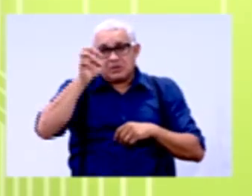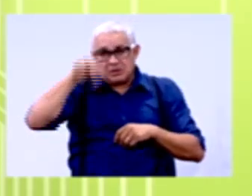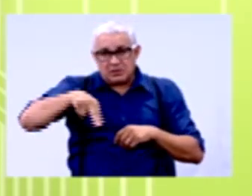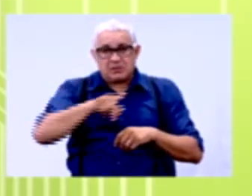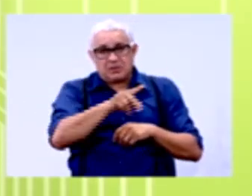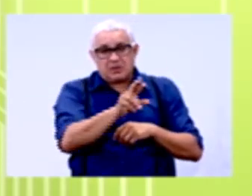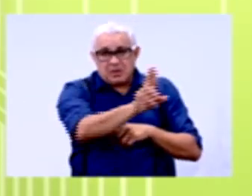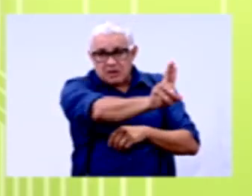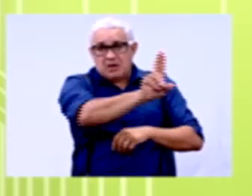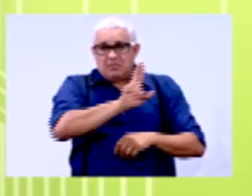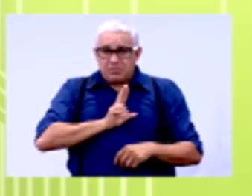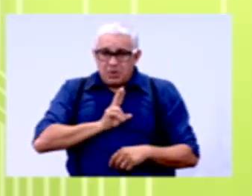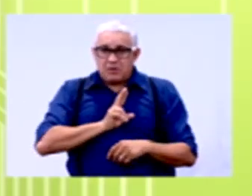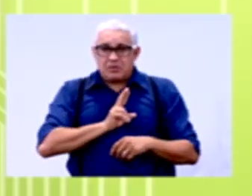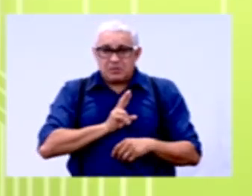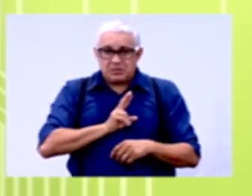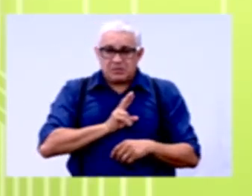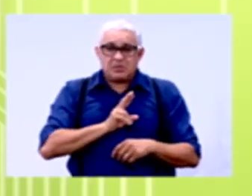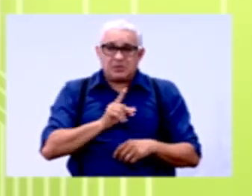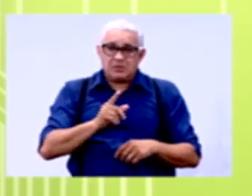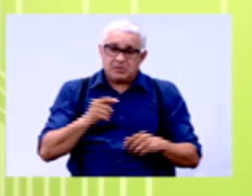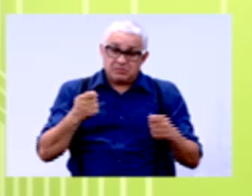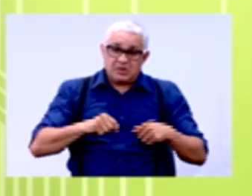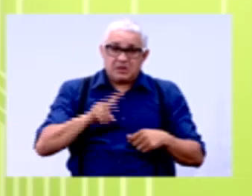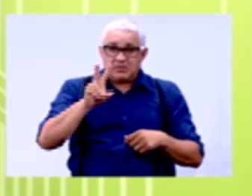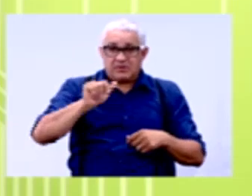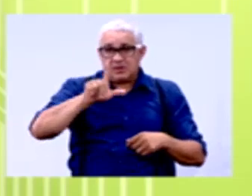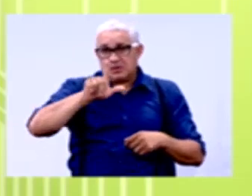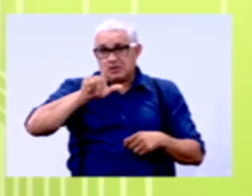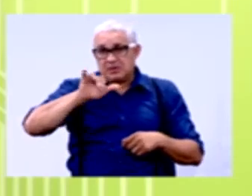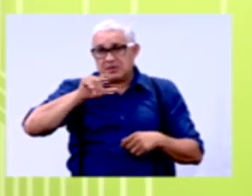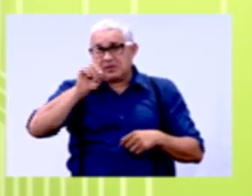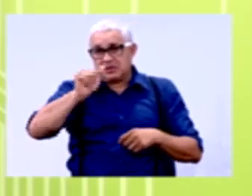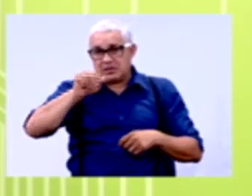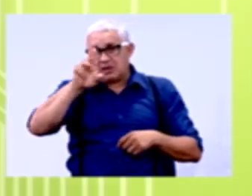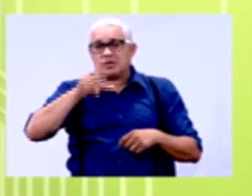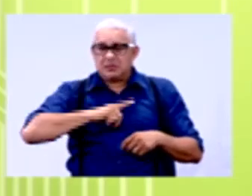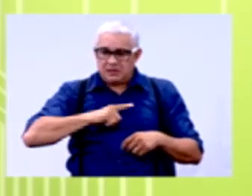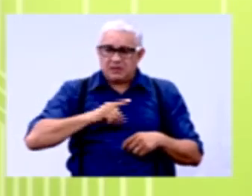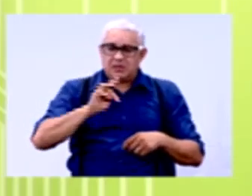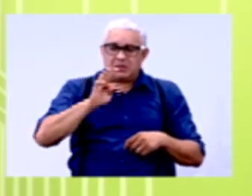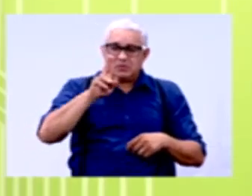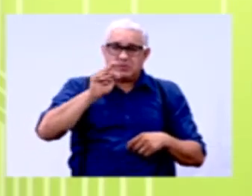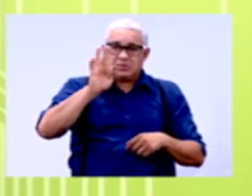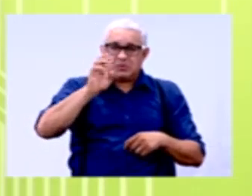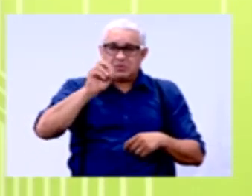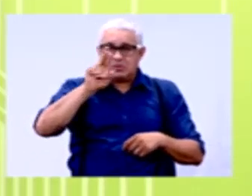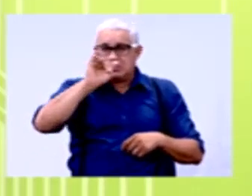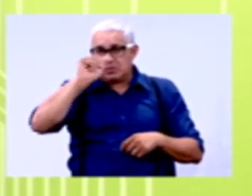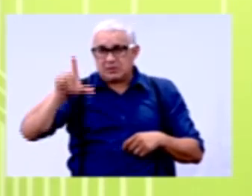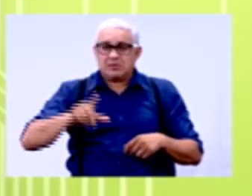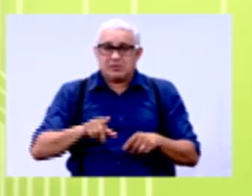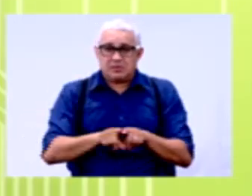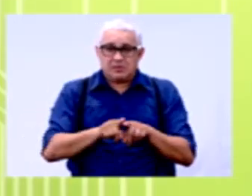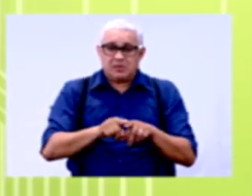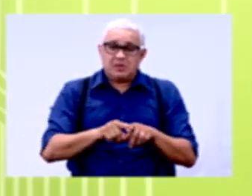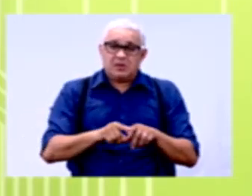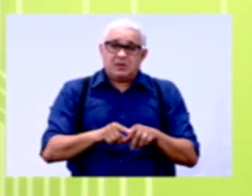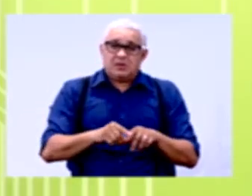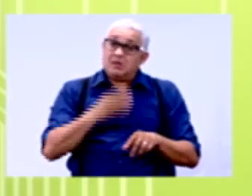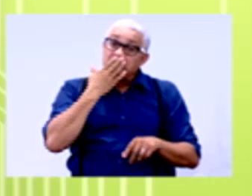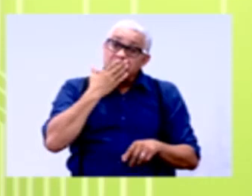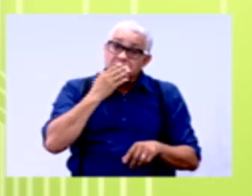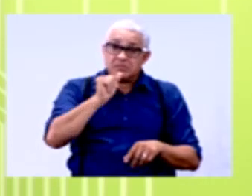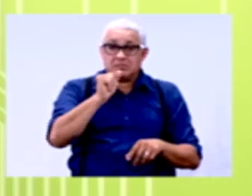as informações e, enfim, tudo isso tem que ser validado, né? Existem tutoriais para fazer isso, mas basicamente o formato de uma